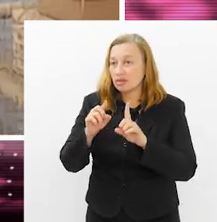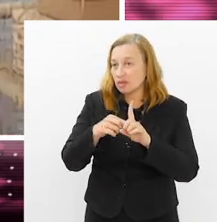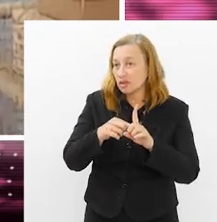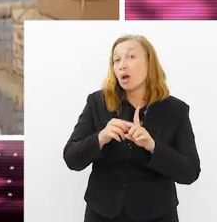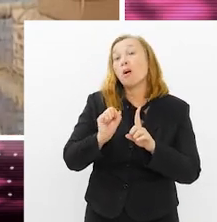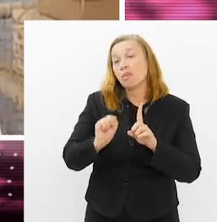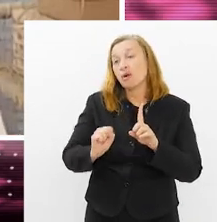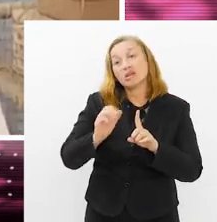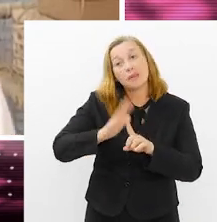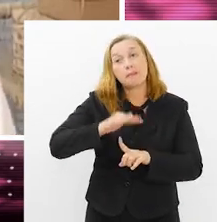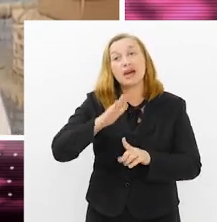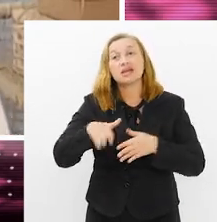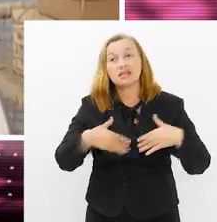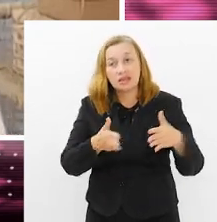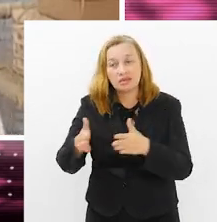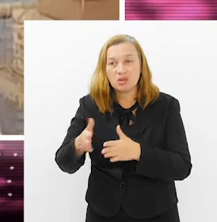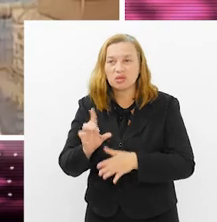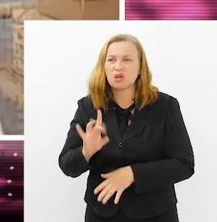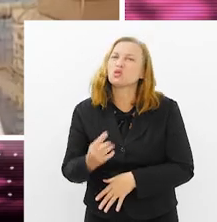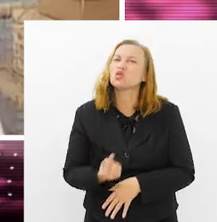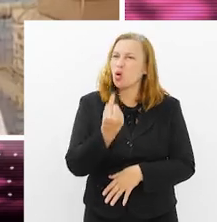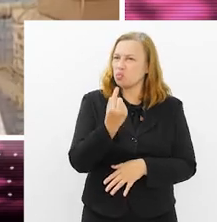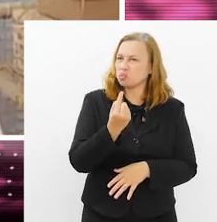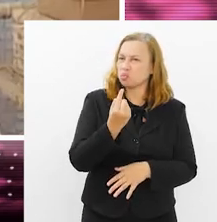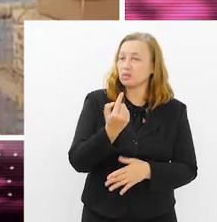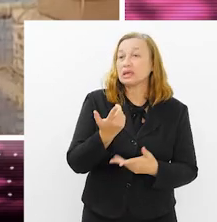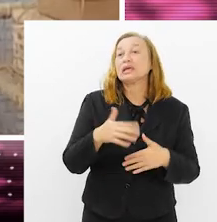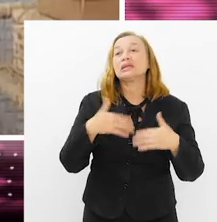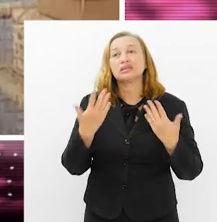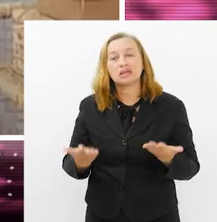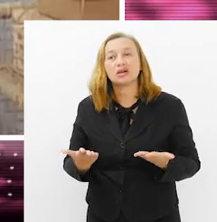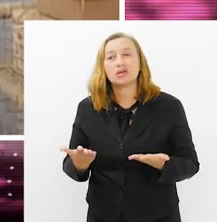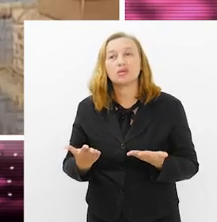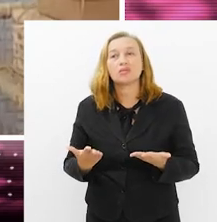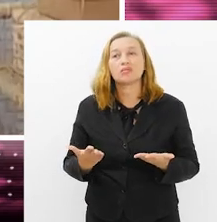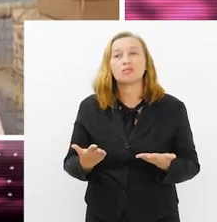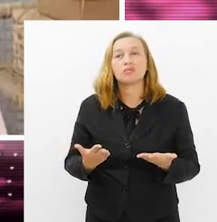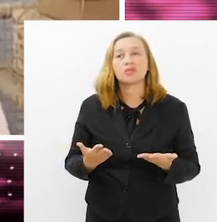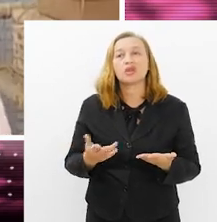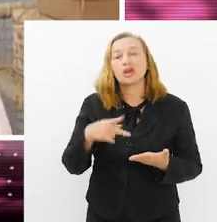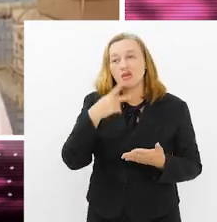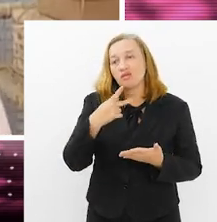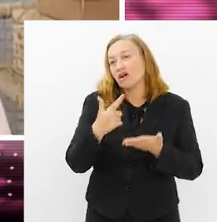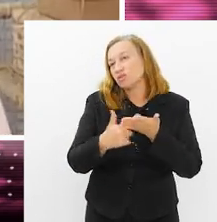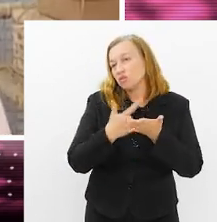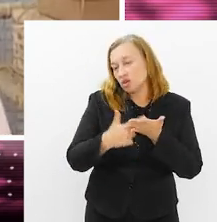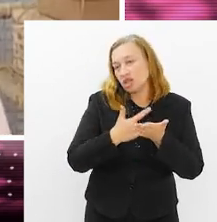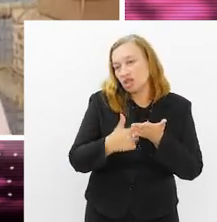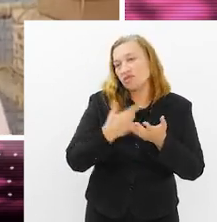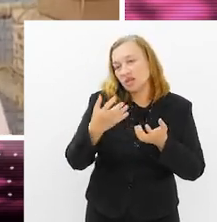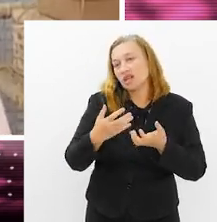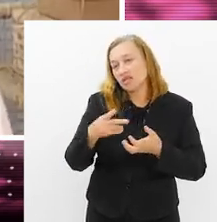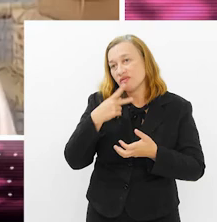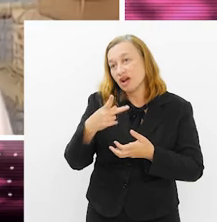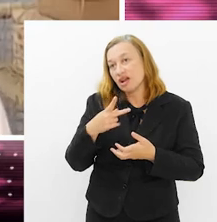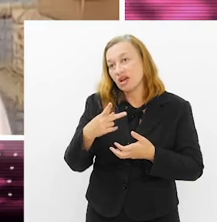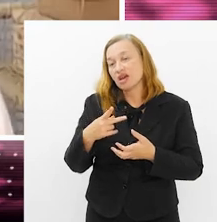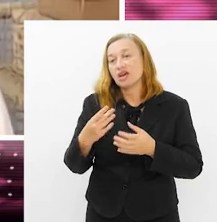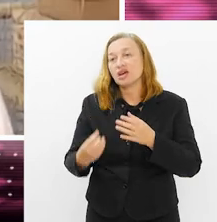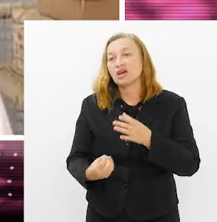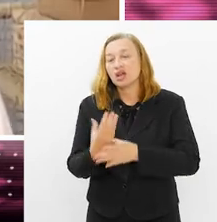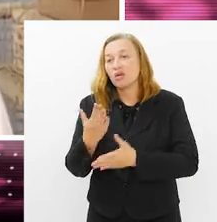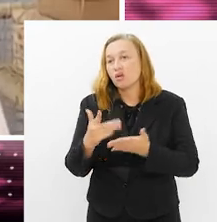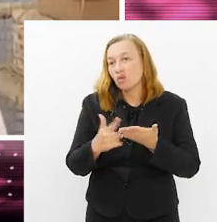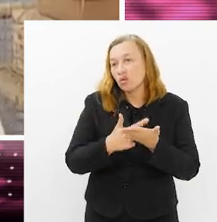caminho da maternidade? Ele pode ser um dos caminhos, não o único e exclusivo. Isso também eu trato num livro, né? Até